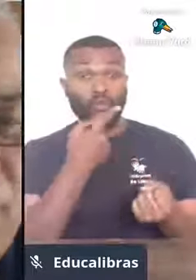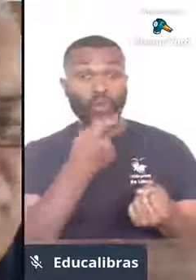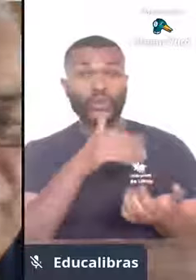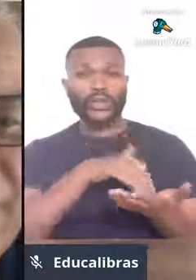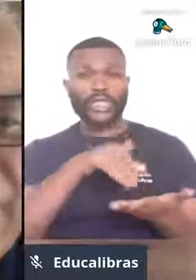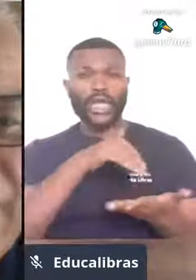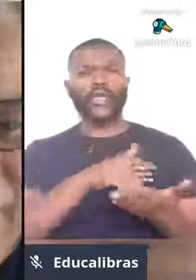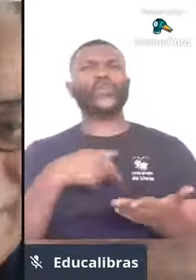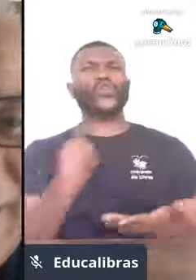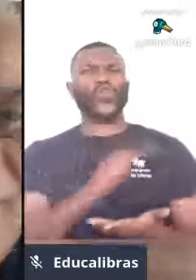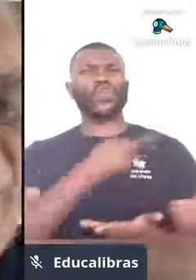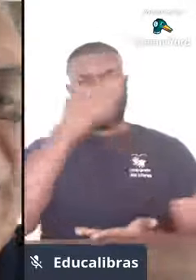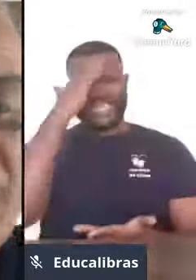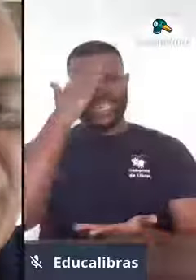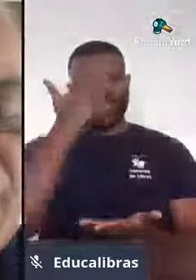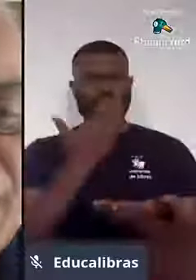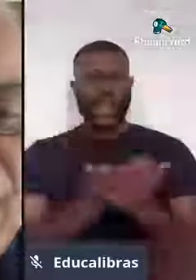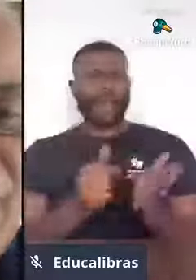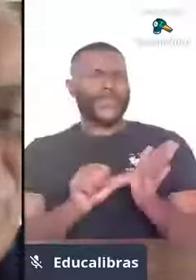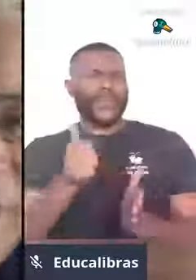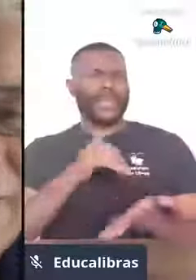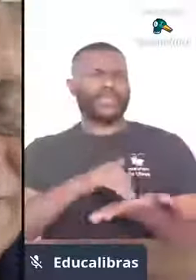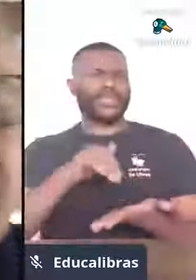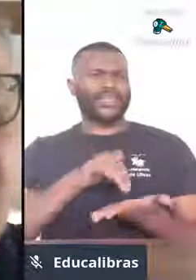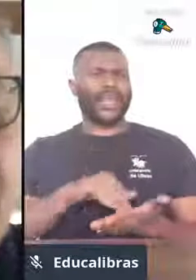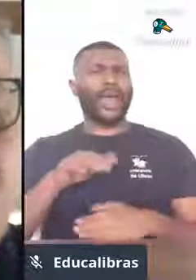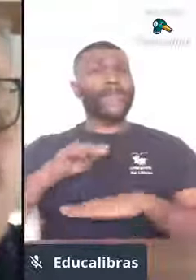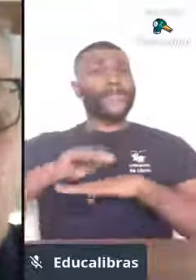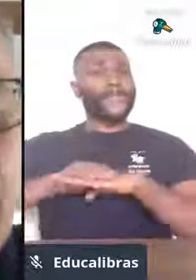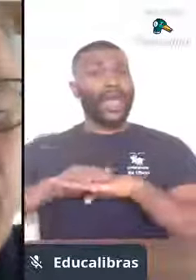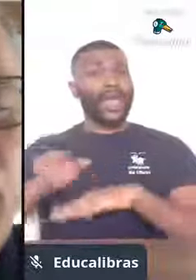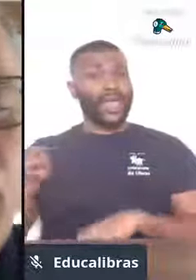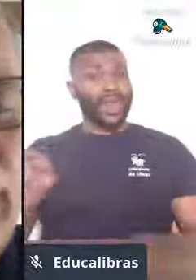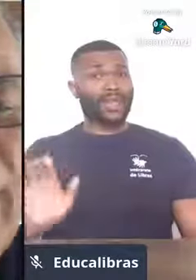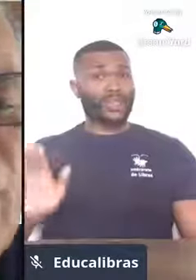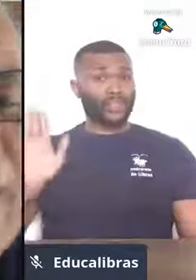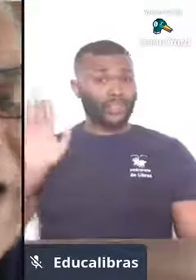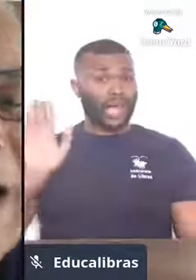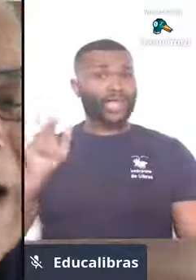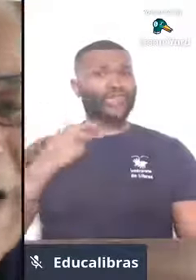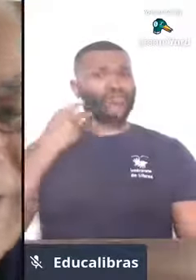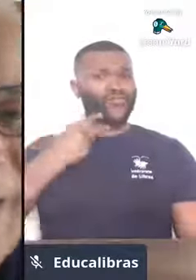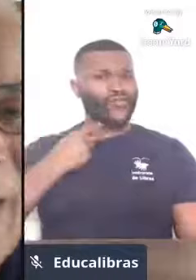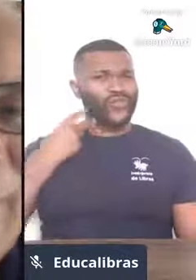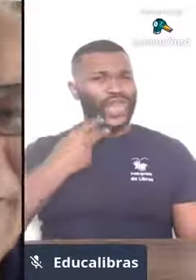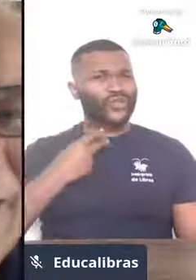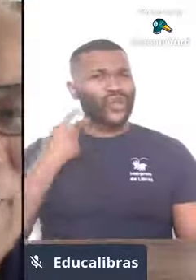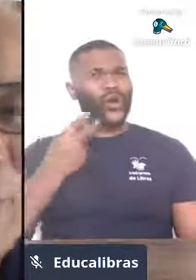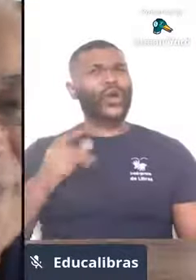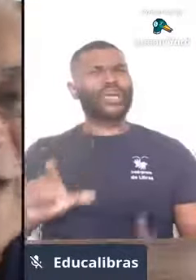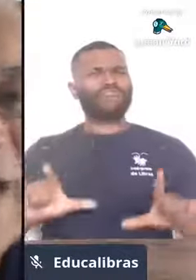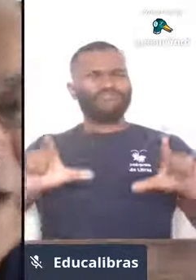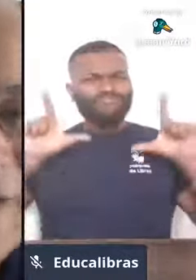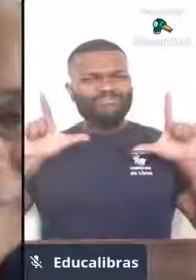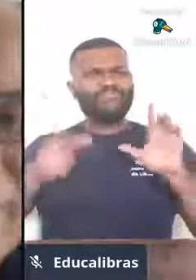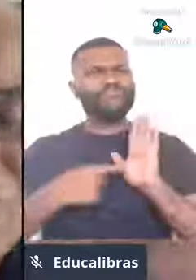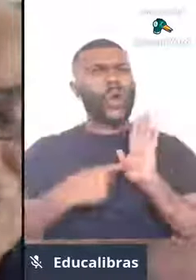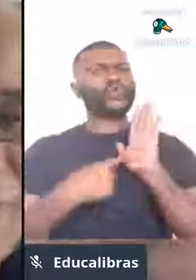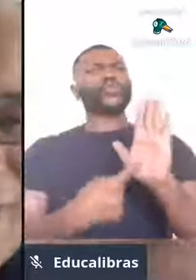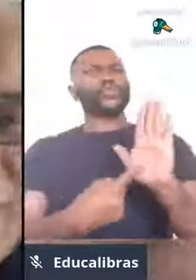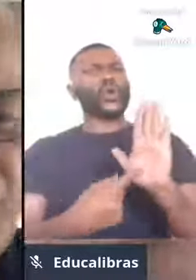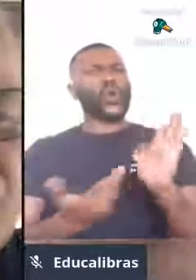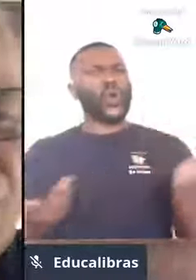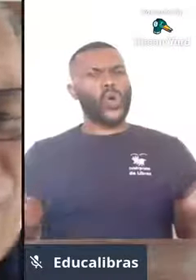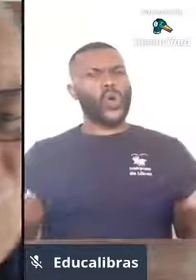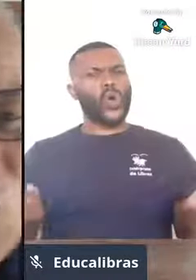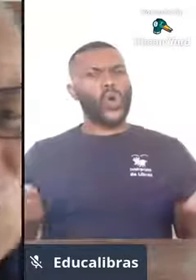primeira secretária seria a Mara. Ela foi candidata a vereadora, ela deu a cara à tapa, né? Ela pôs a cara na frente. Ela